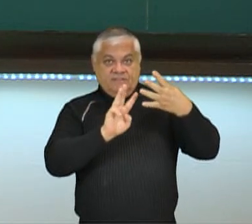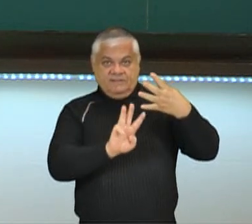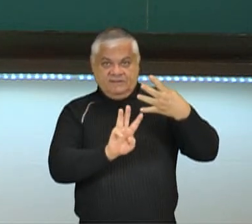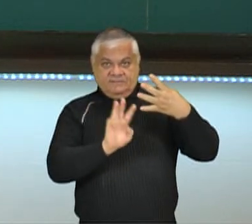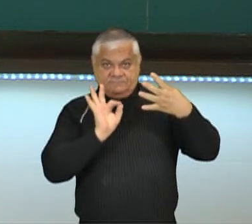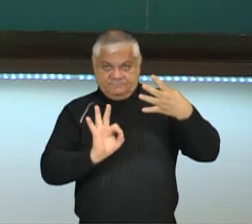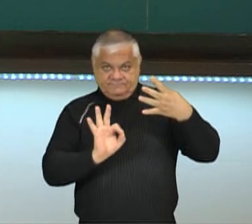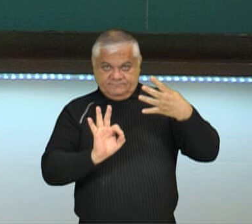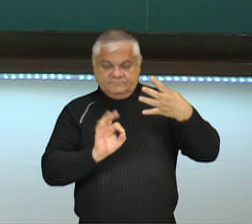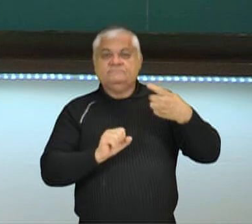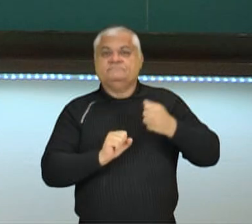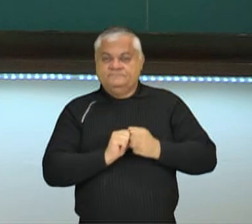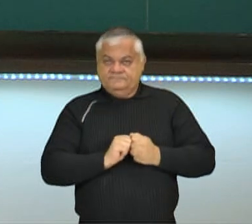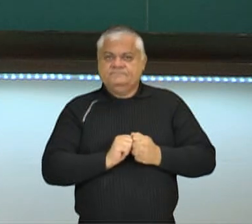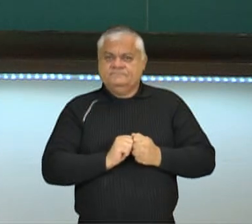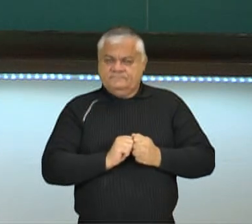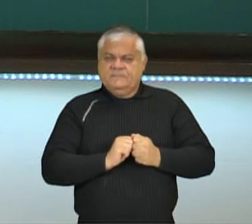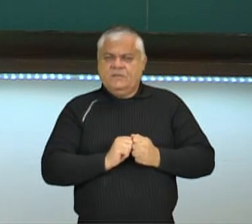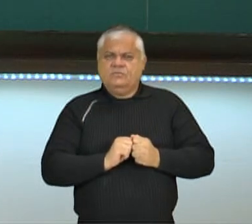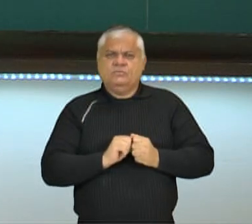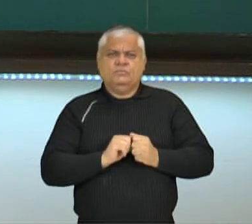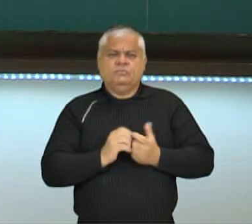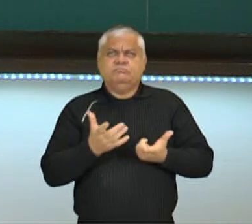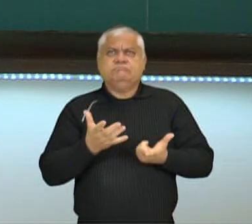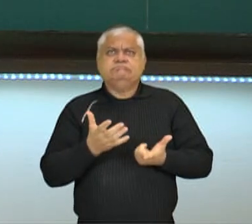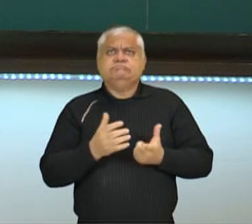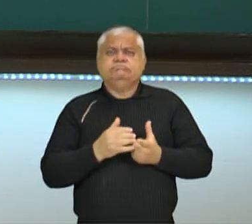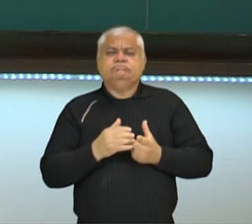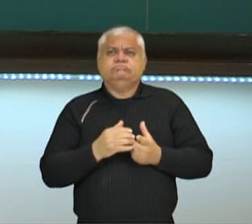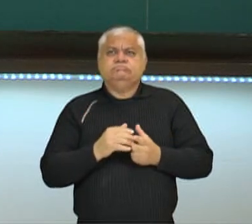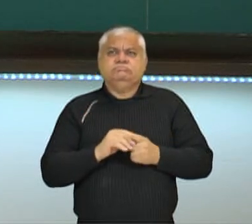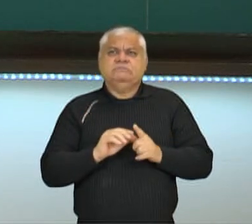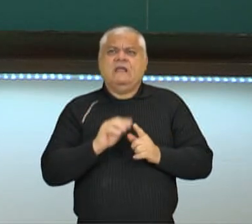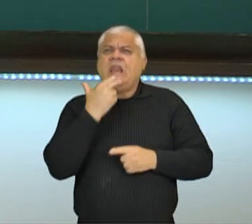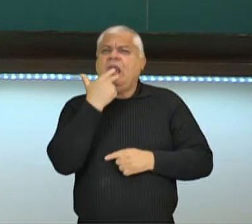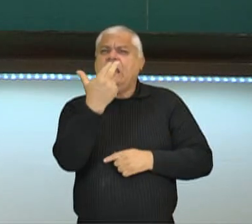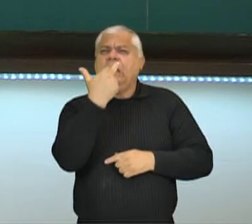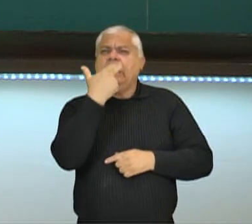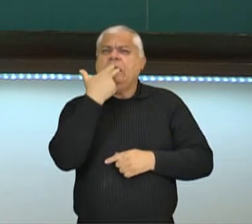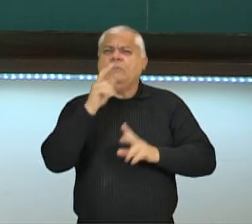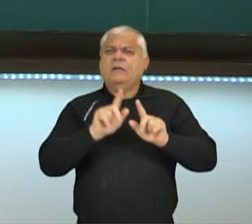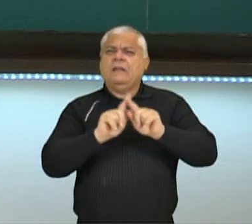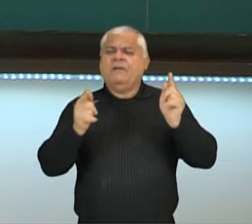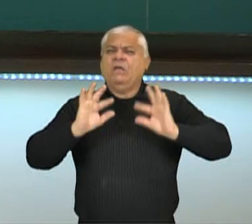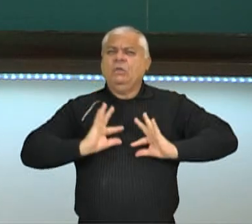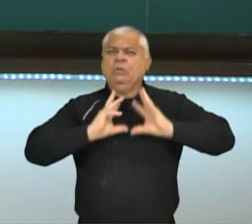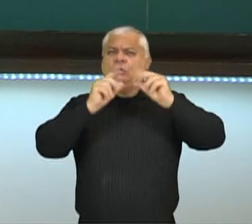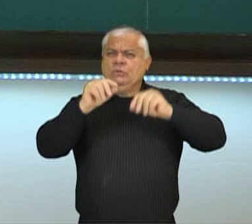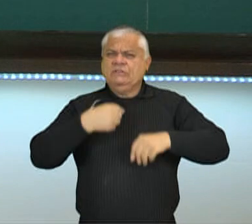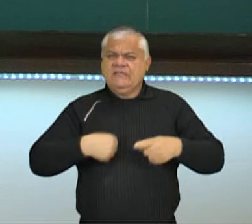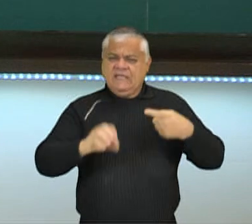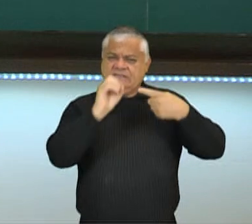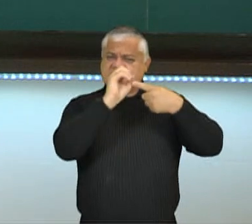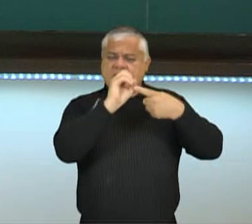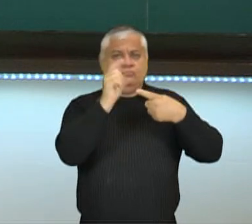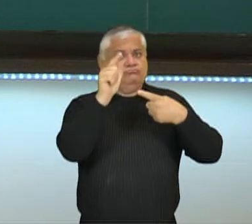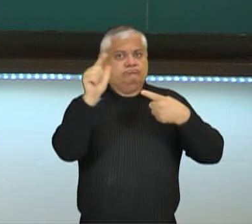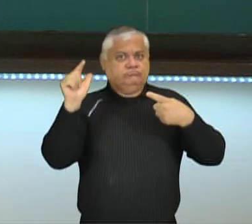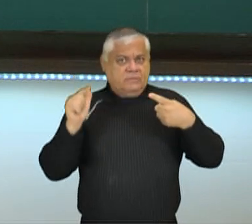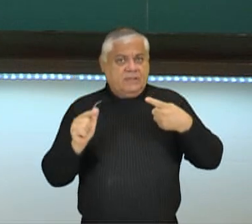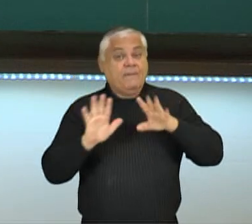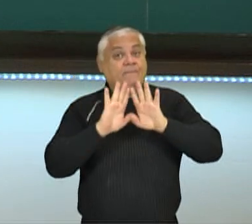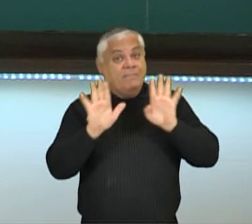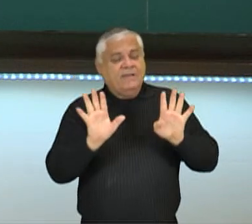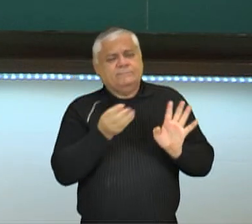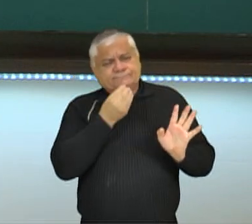3, tá? Não é toda o que que eu vou dizer? Não é toda a gramática de fato que traz a condicional 0, mas por um motivo óbvio, porque ela é